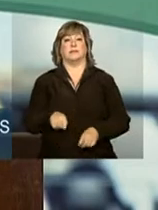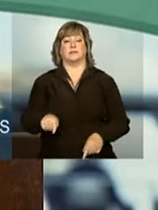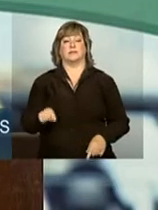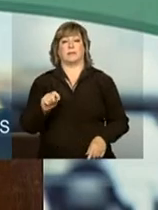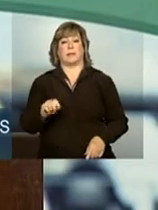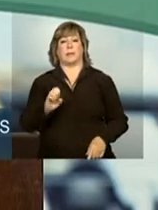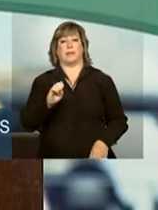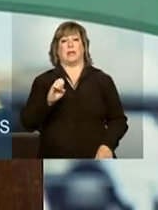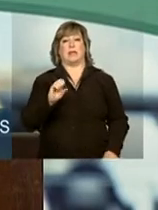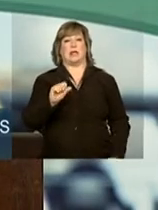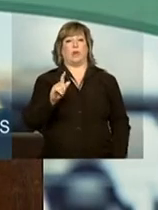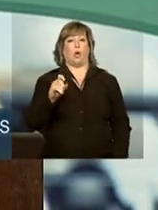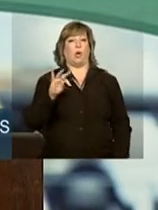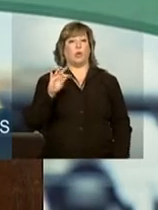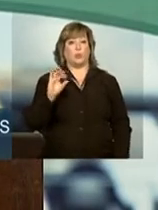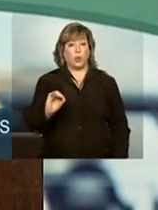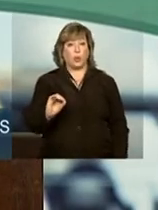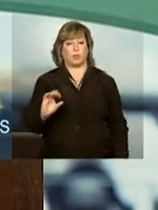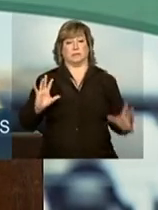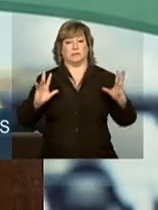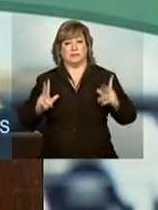esgotamento sanitário ela é crucial,